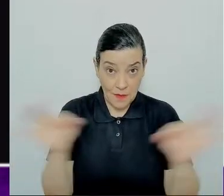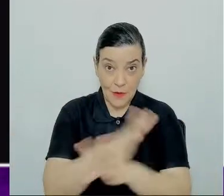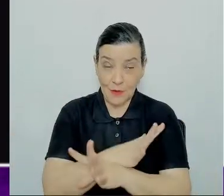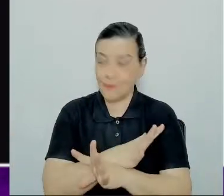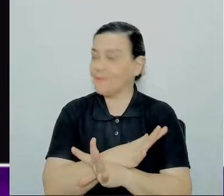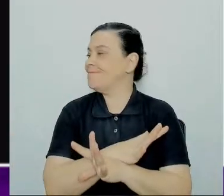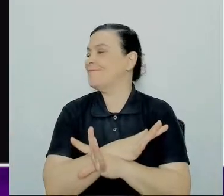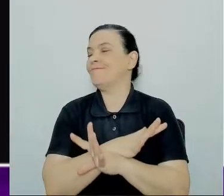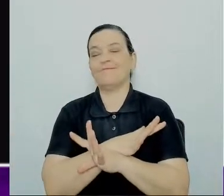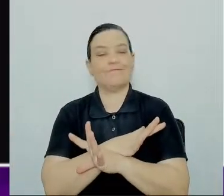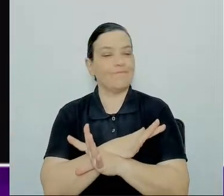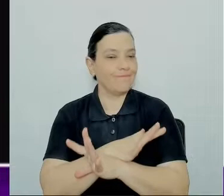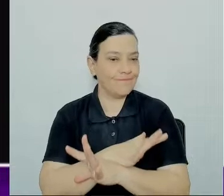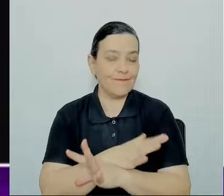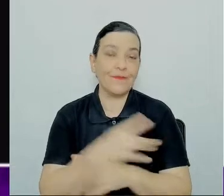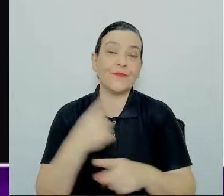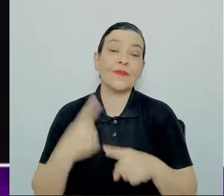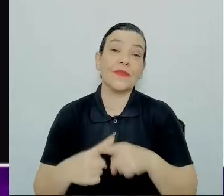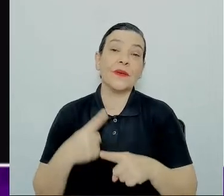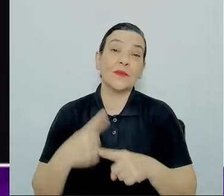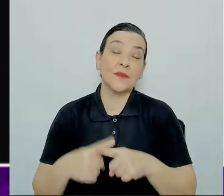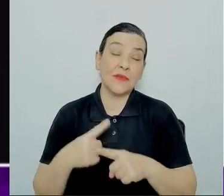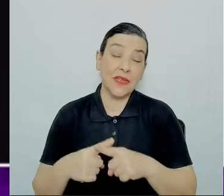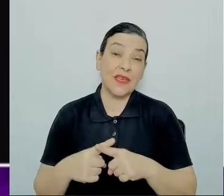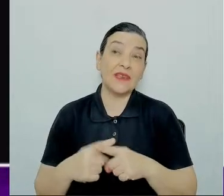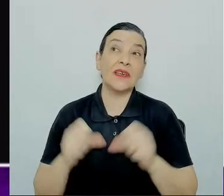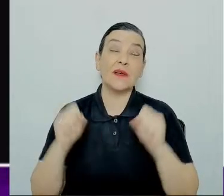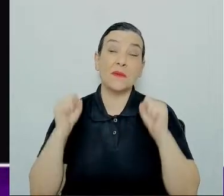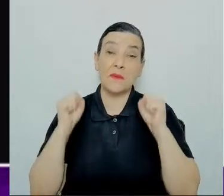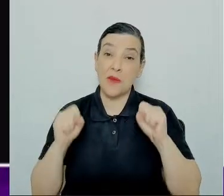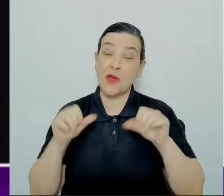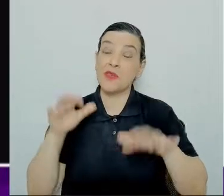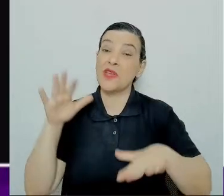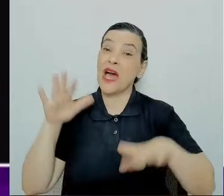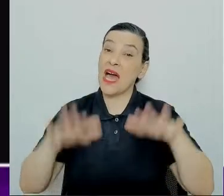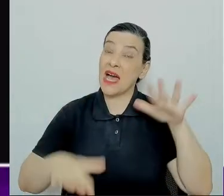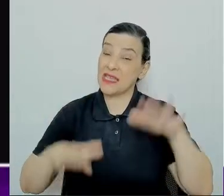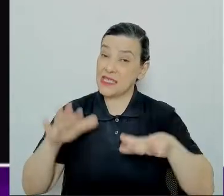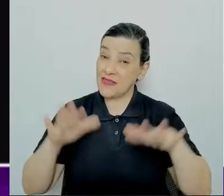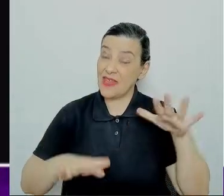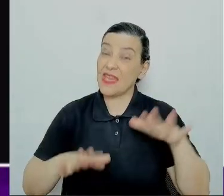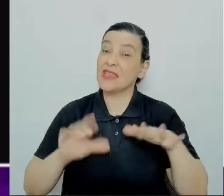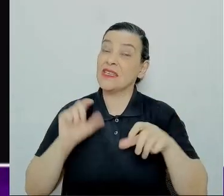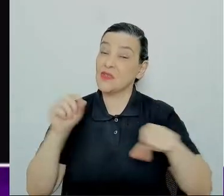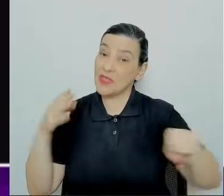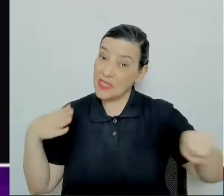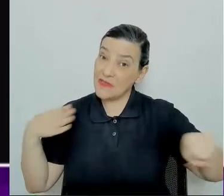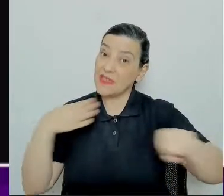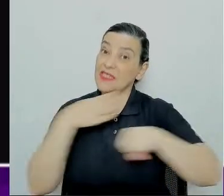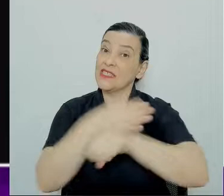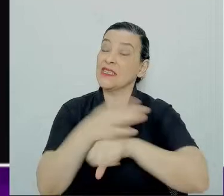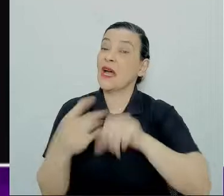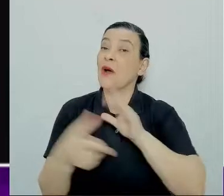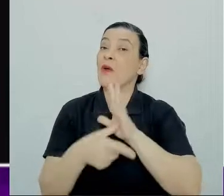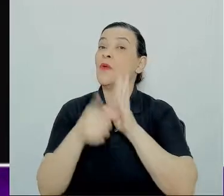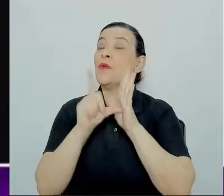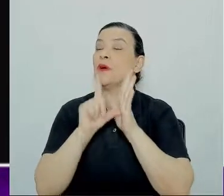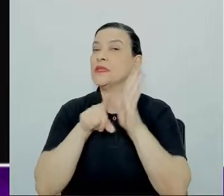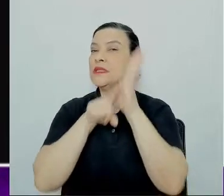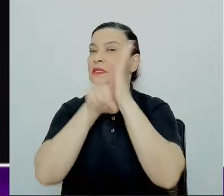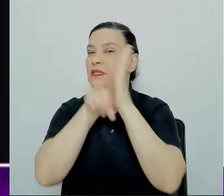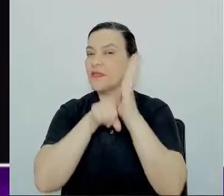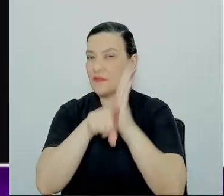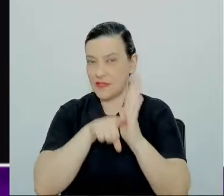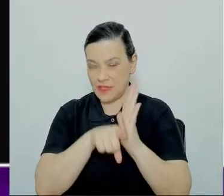é o suficiente, porque ainda assim eu posso ter uma quebra, e por isso eu preciso investigar o comportamento. Isso também é